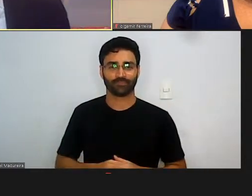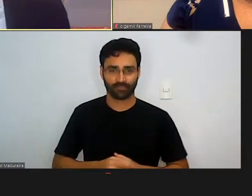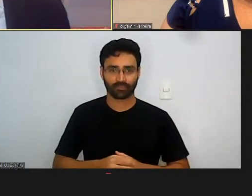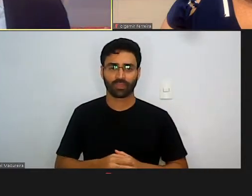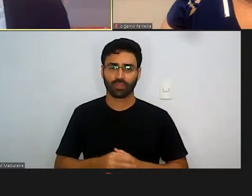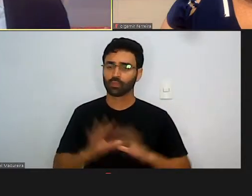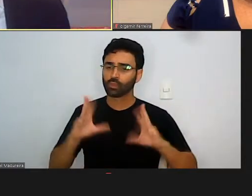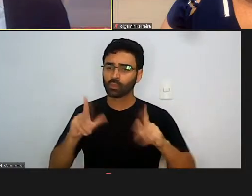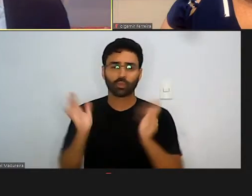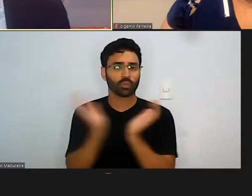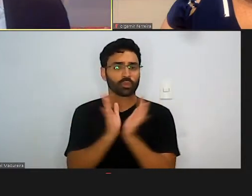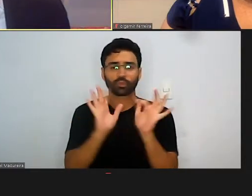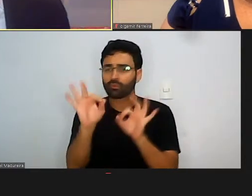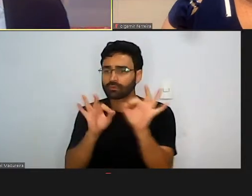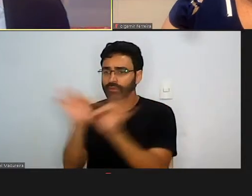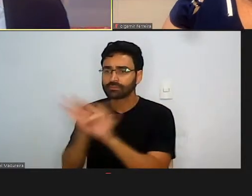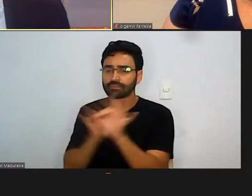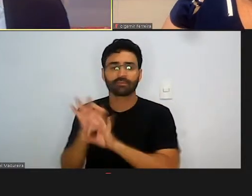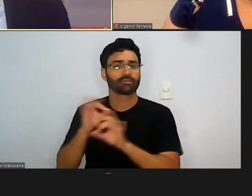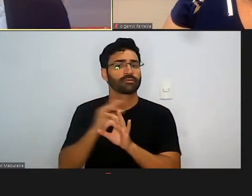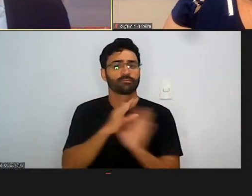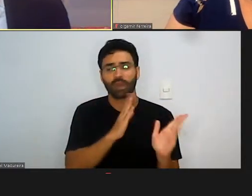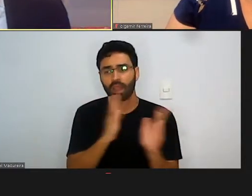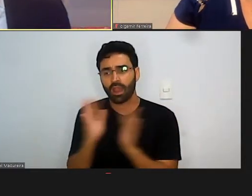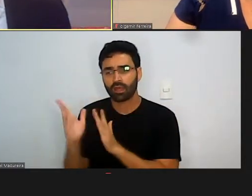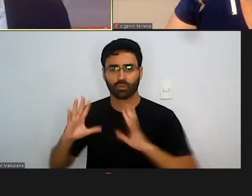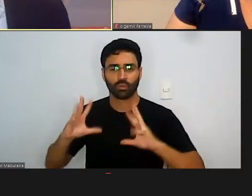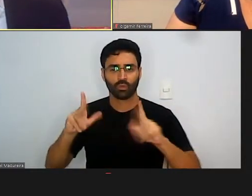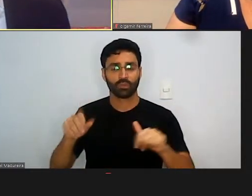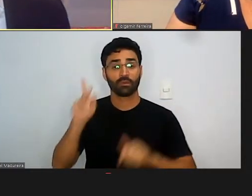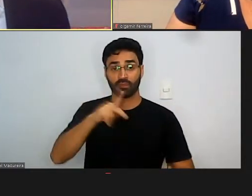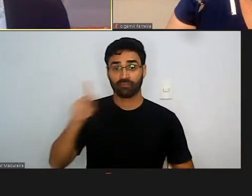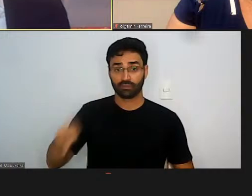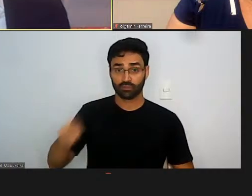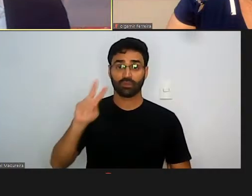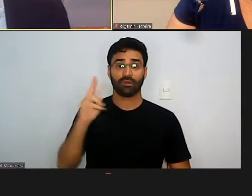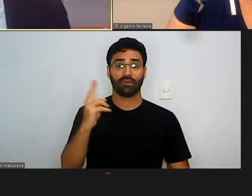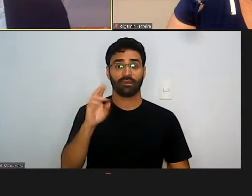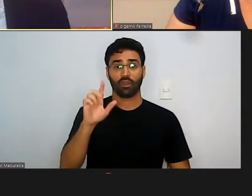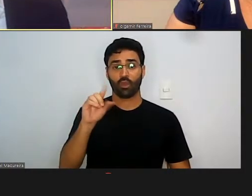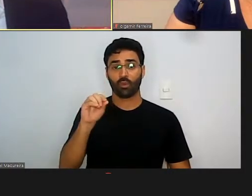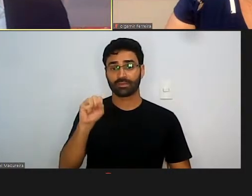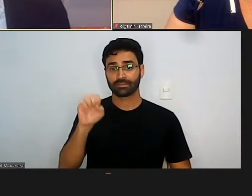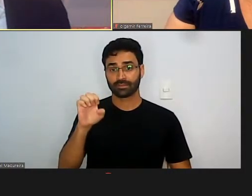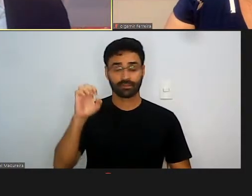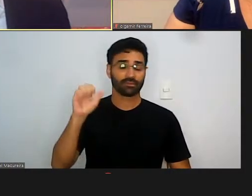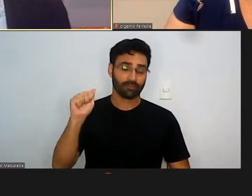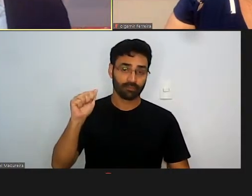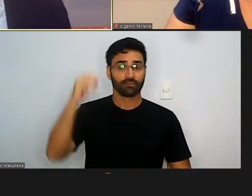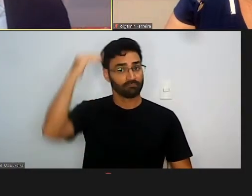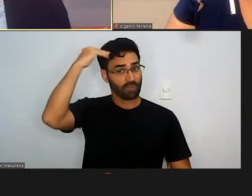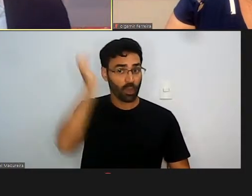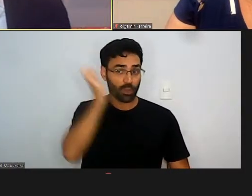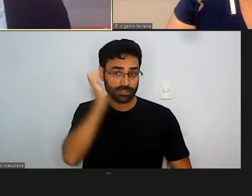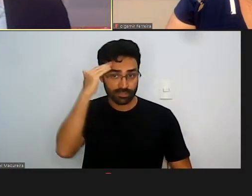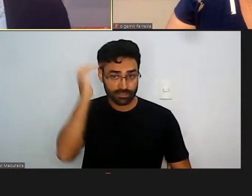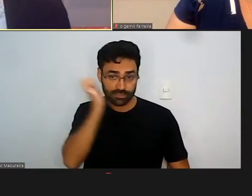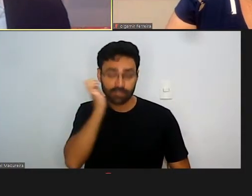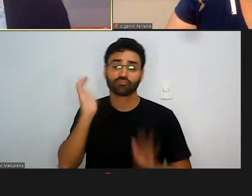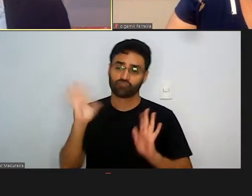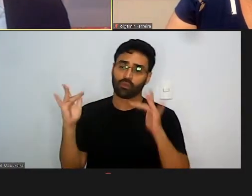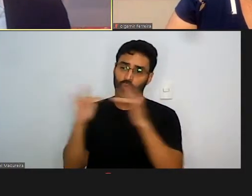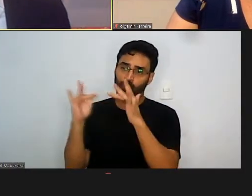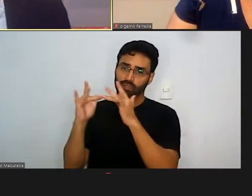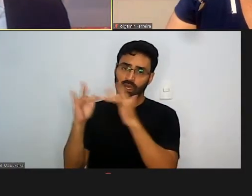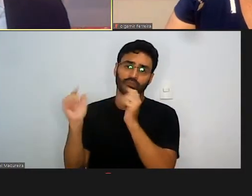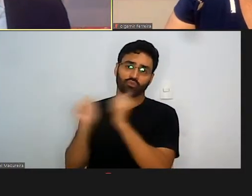logística do evento, todo o planejamento do evento. A professora Heloísa também, que fez a mediação do contato com o professor Noam Chomsky,